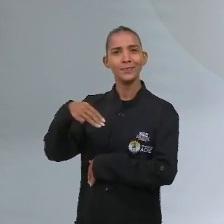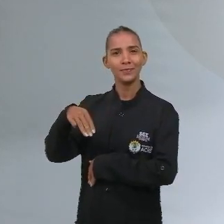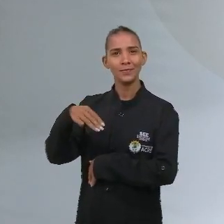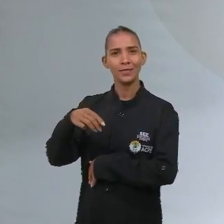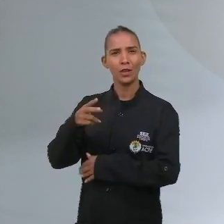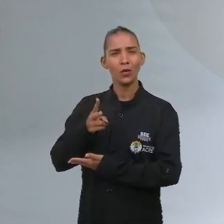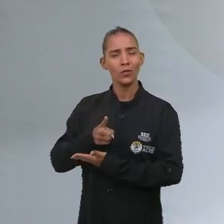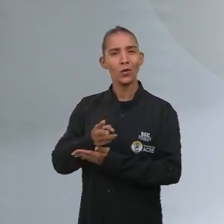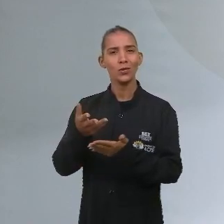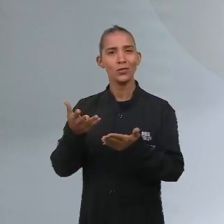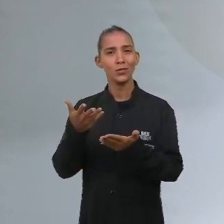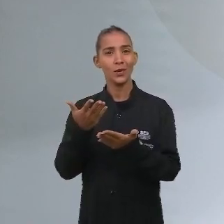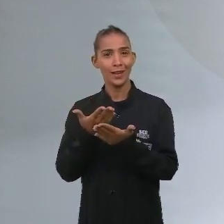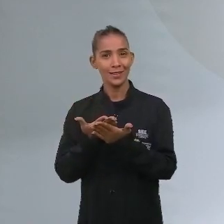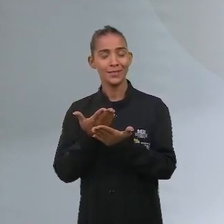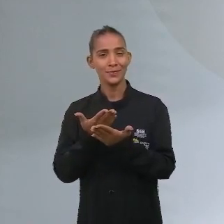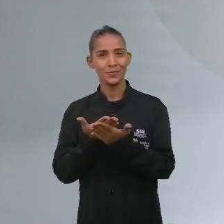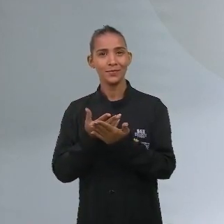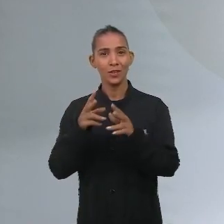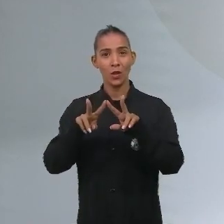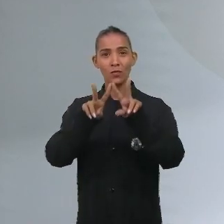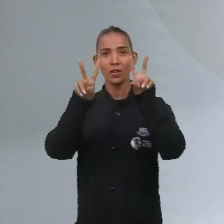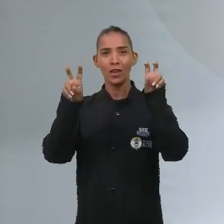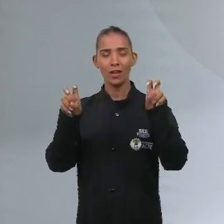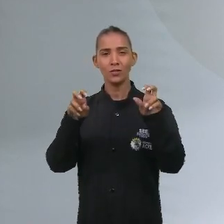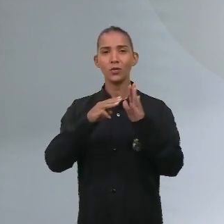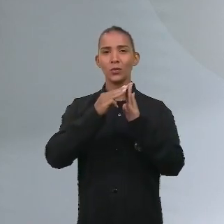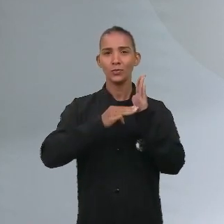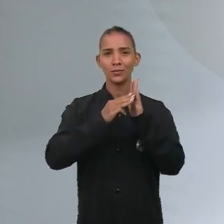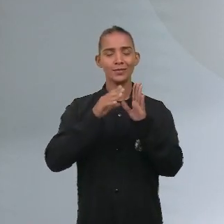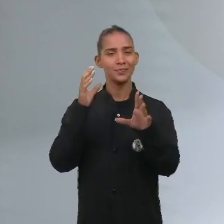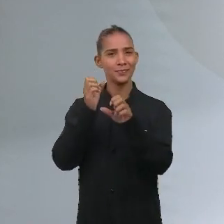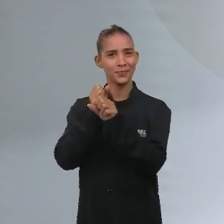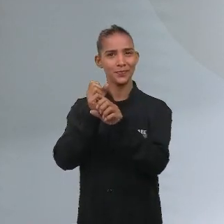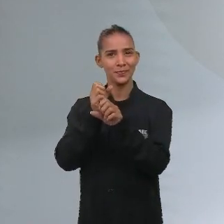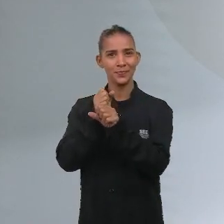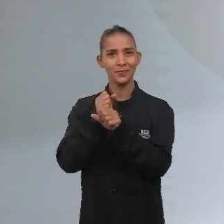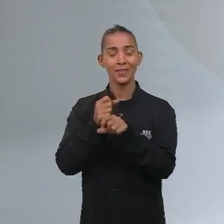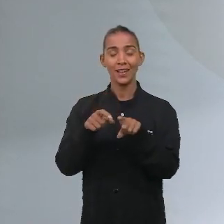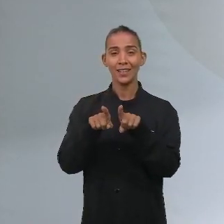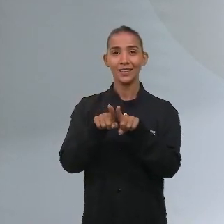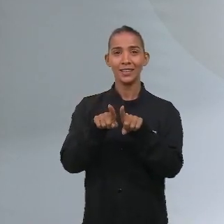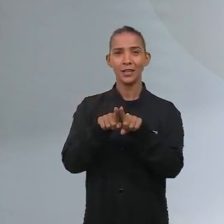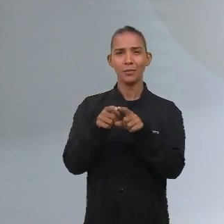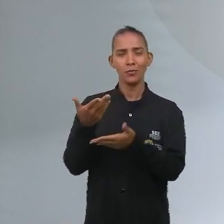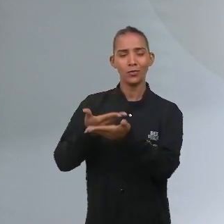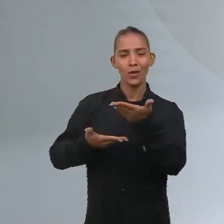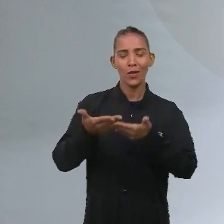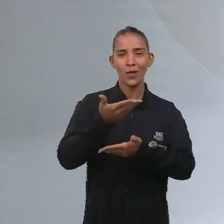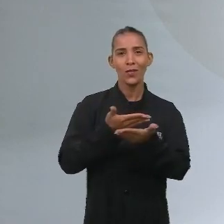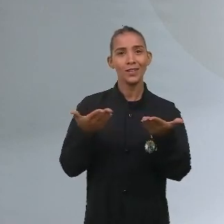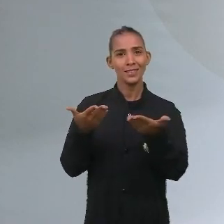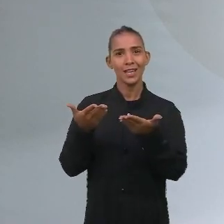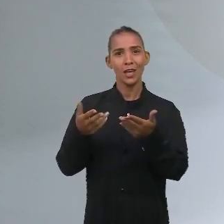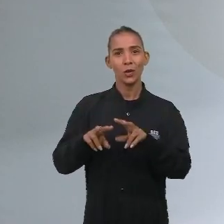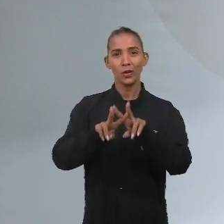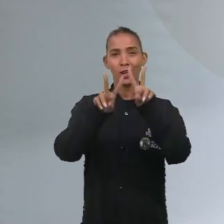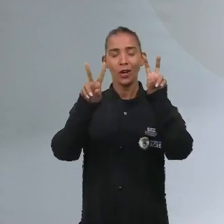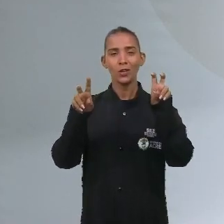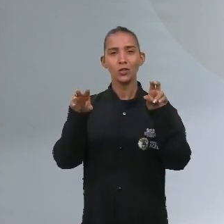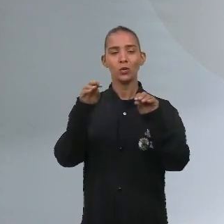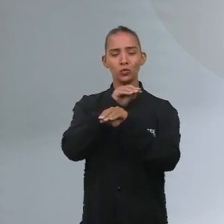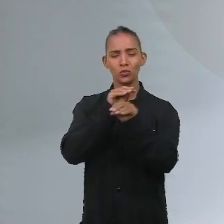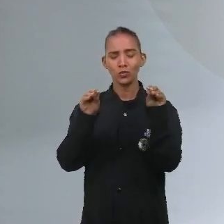dando continuidade aos nossos assuntos sobre método de contagem, nós vamos conversar agora um pouco sobre as permutações